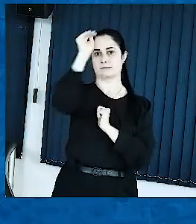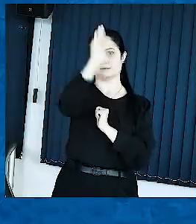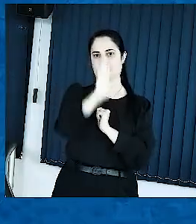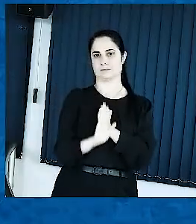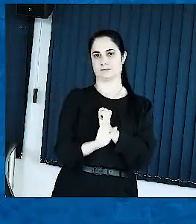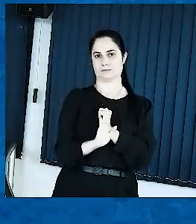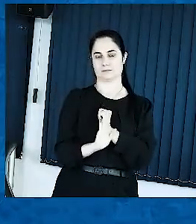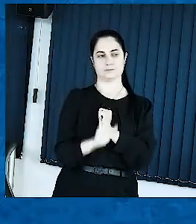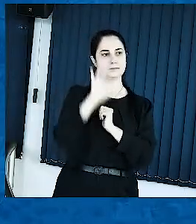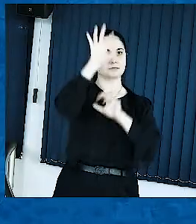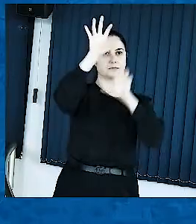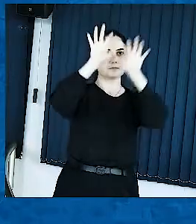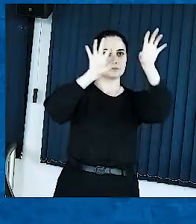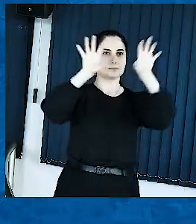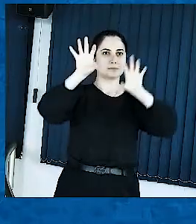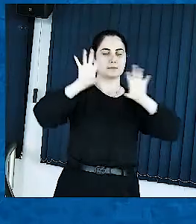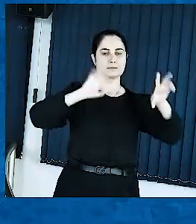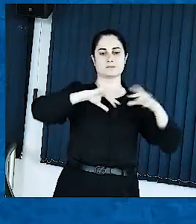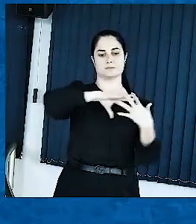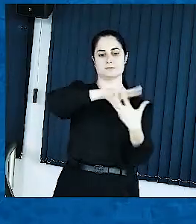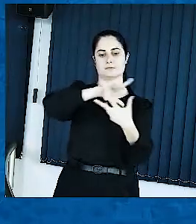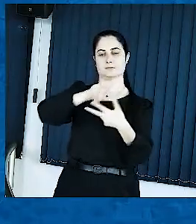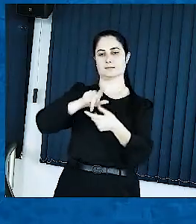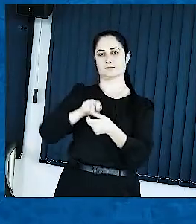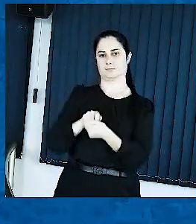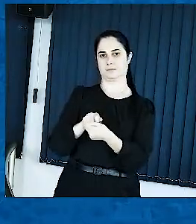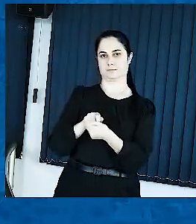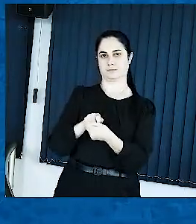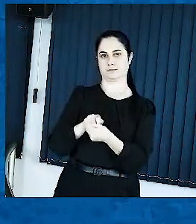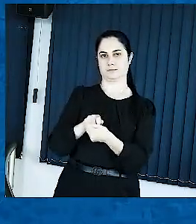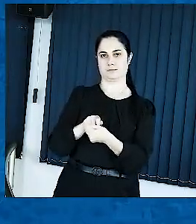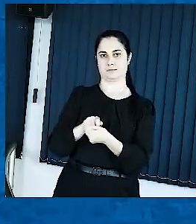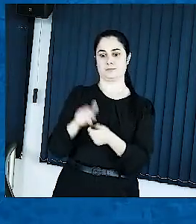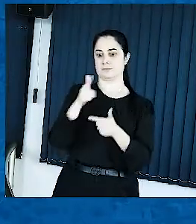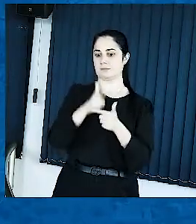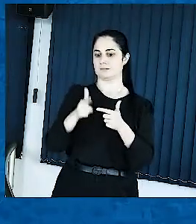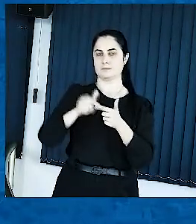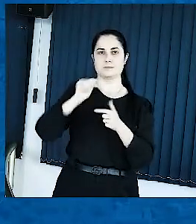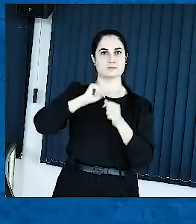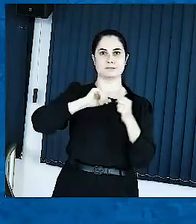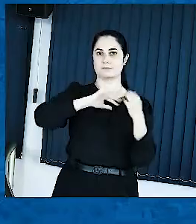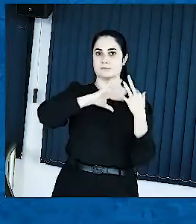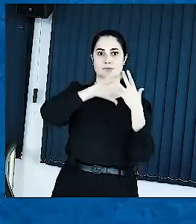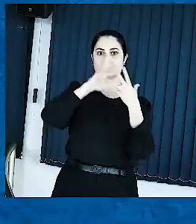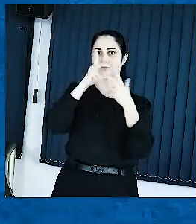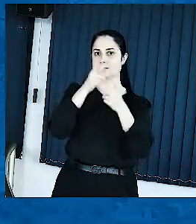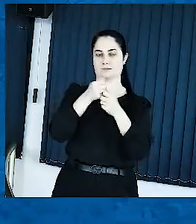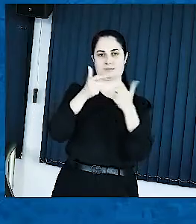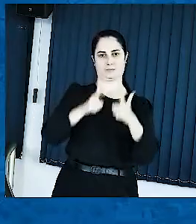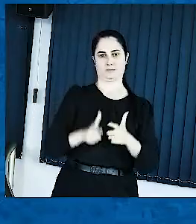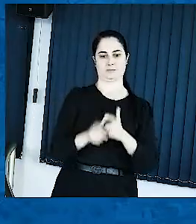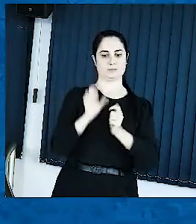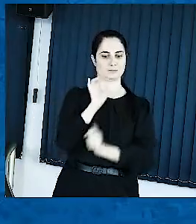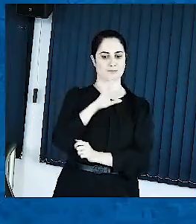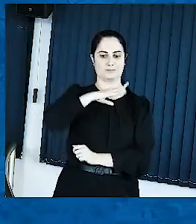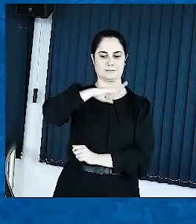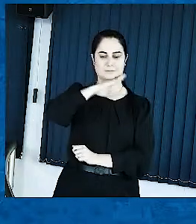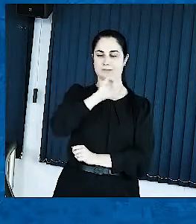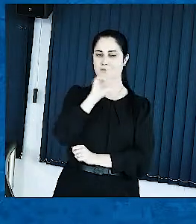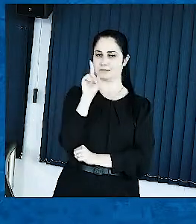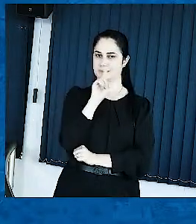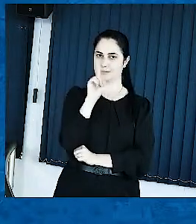É problema de várias regiões do mundo. É uma realidade nacional. Não acontece só